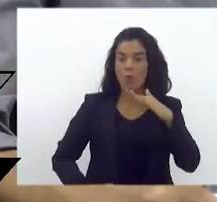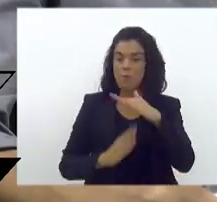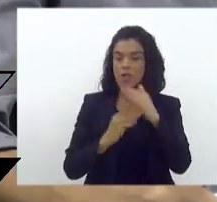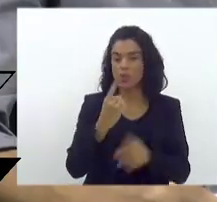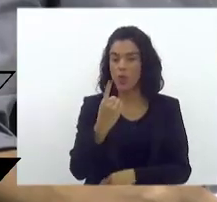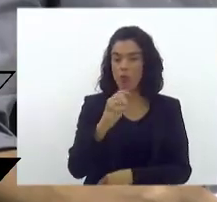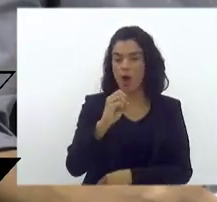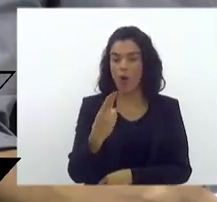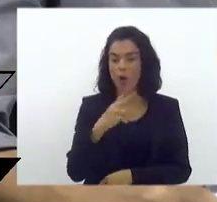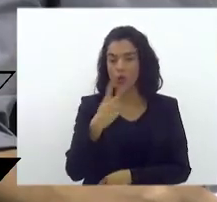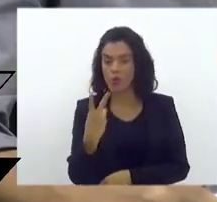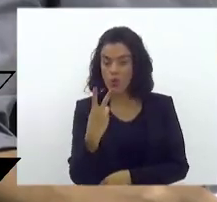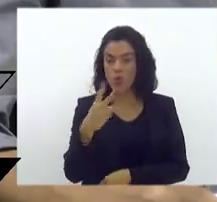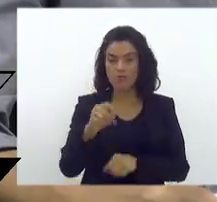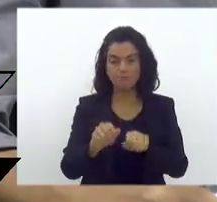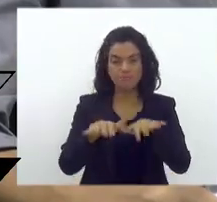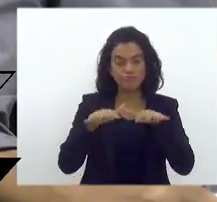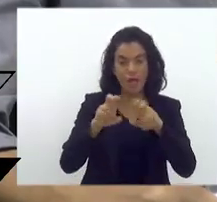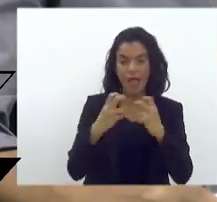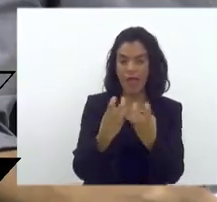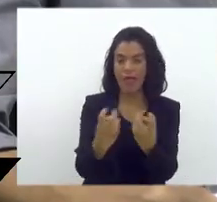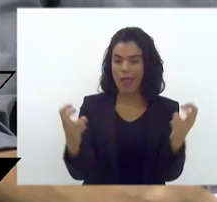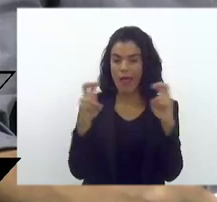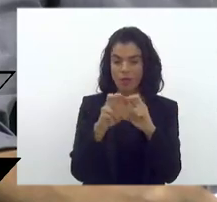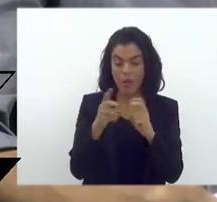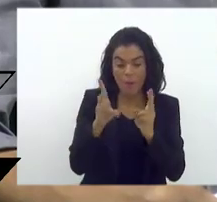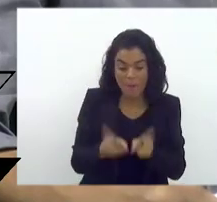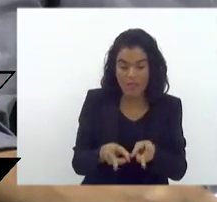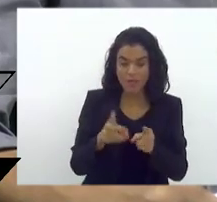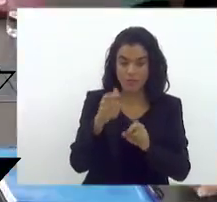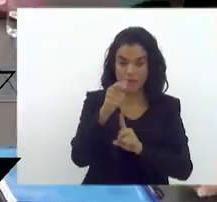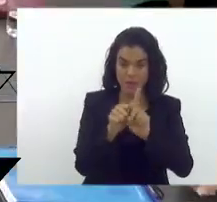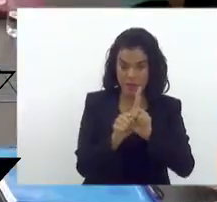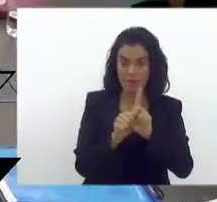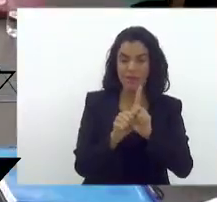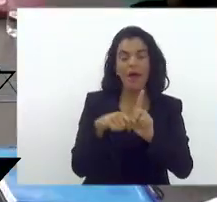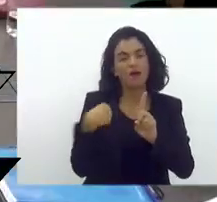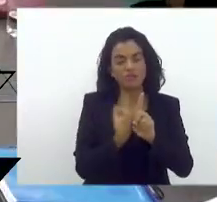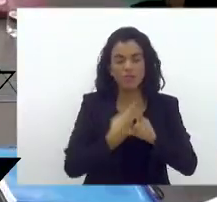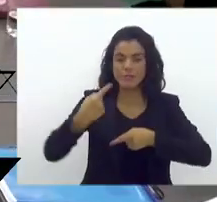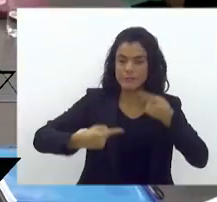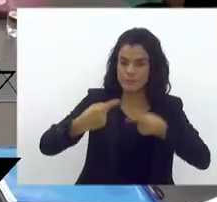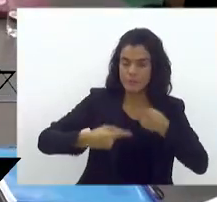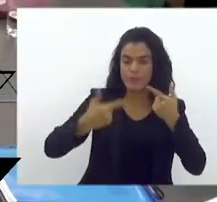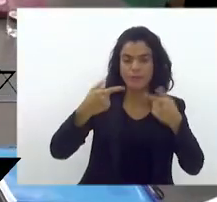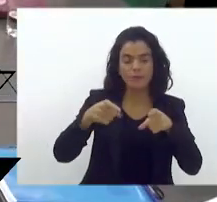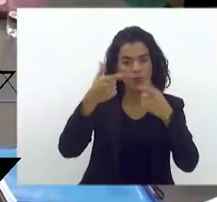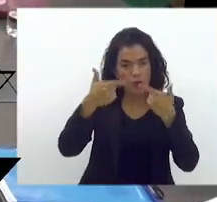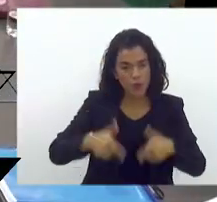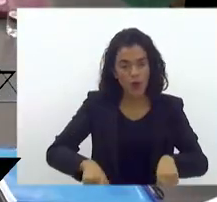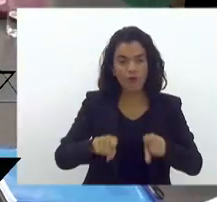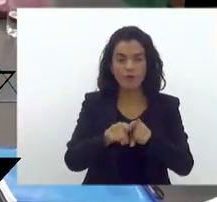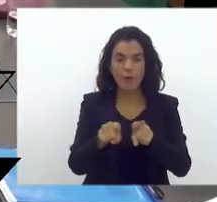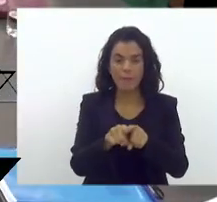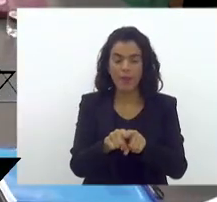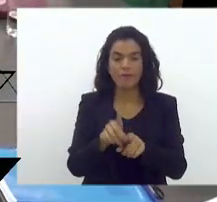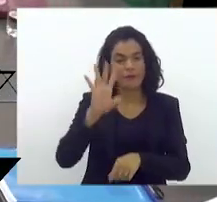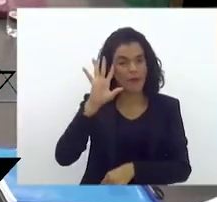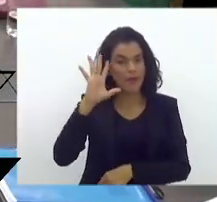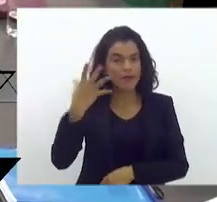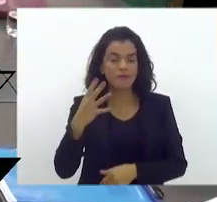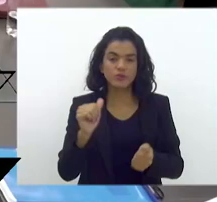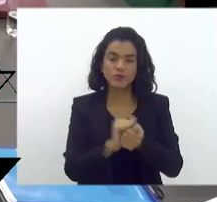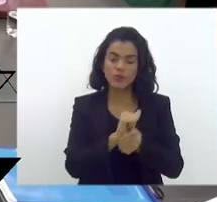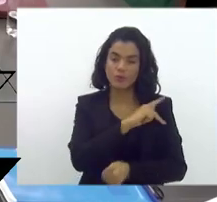uma ou duas sessões, no máximo na segunda sessão, ainda esse mês, da gente trazer e o compromisso também de diligenciar junto à presidência para